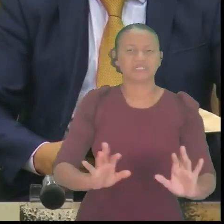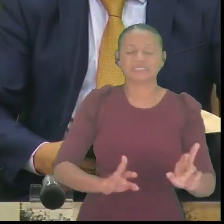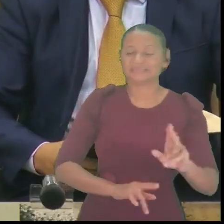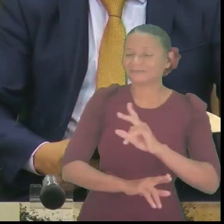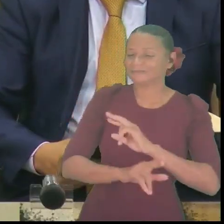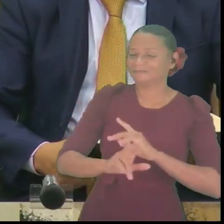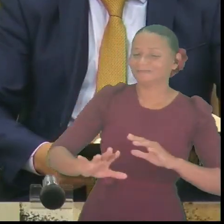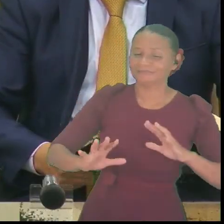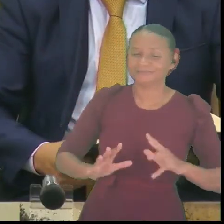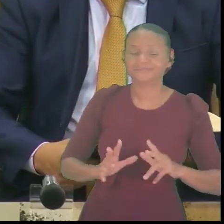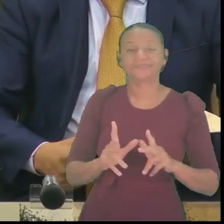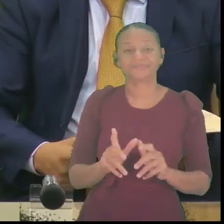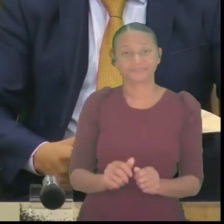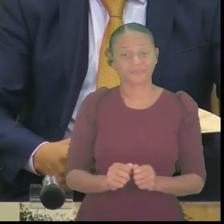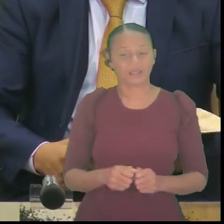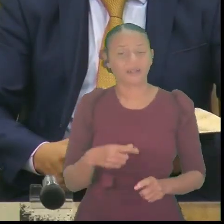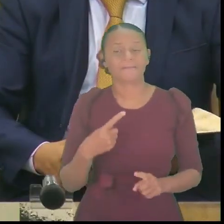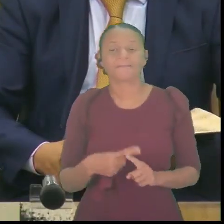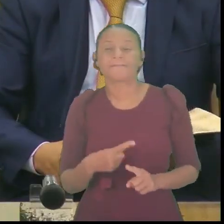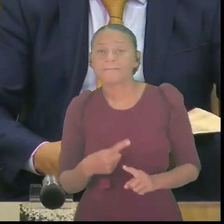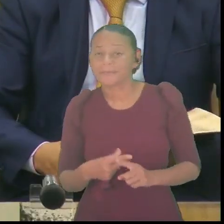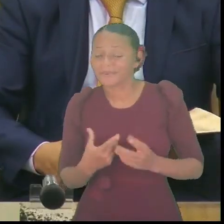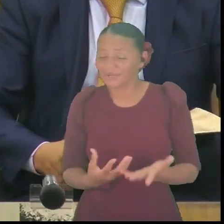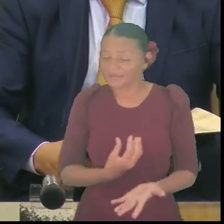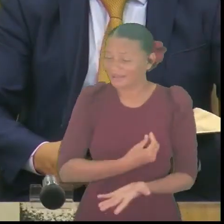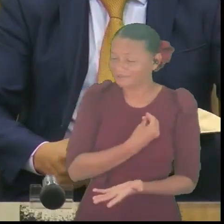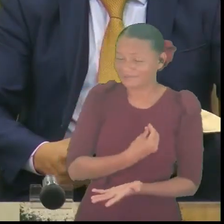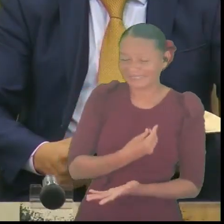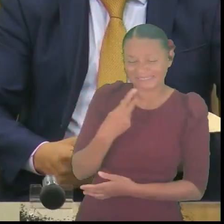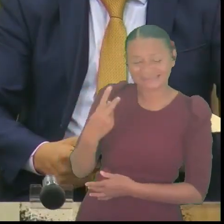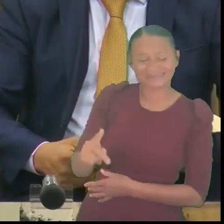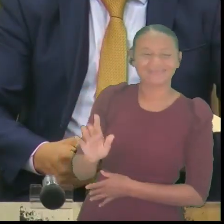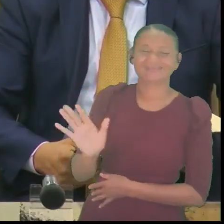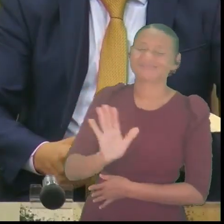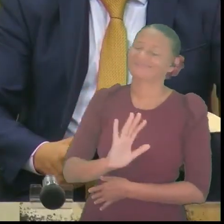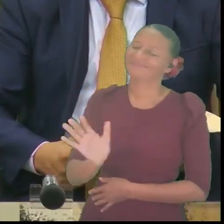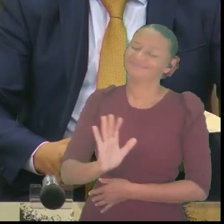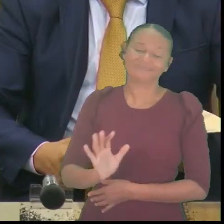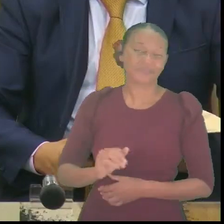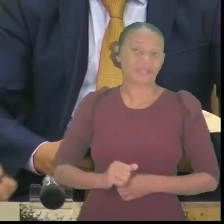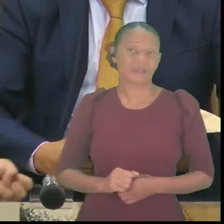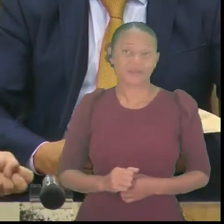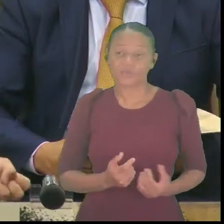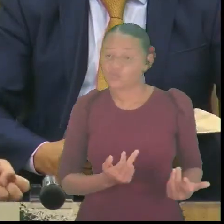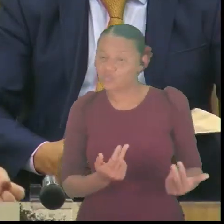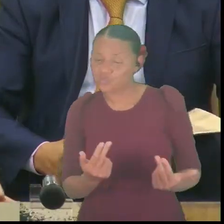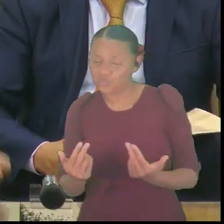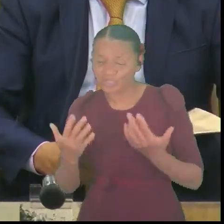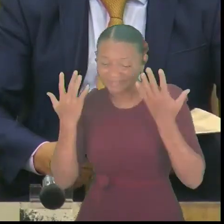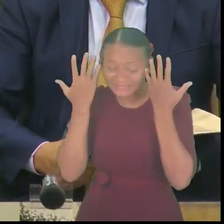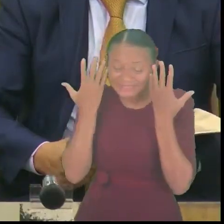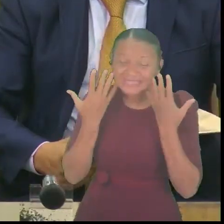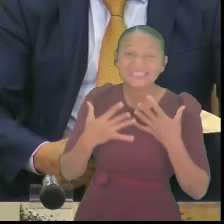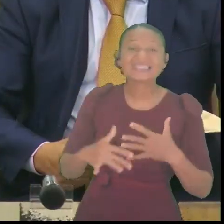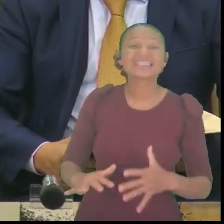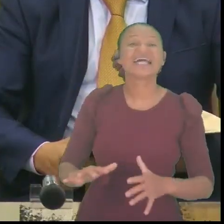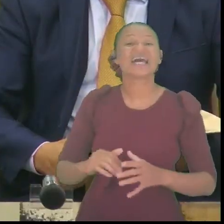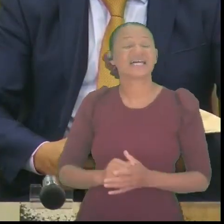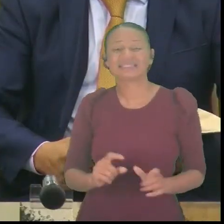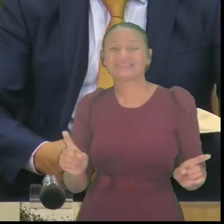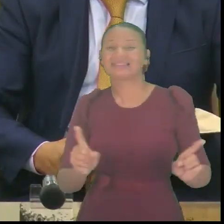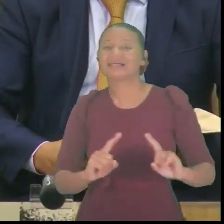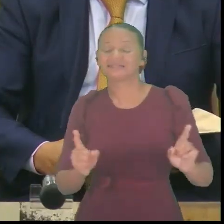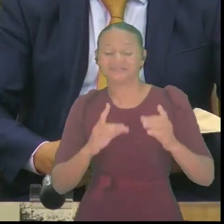todos. Porque a vida dele não era natural. Ao mesmo tempo que ele viveu uma vida natural, uma vida não